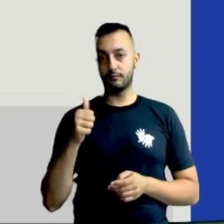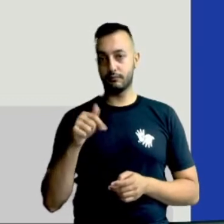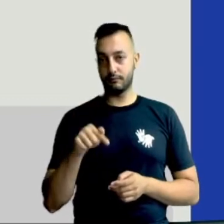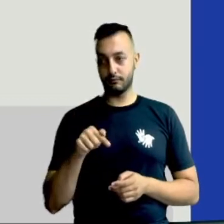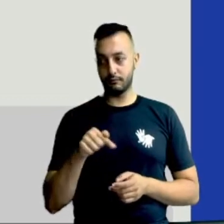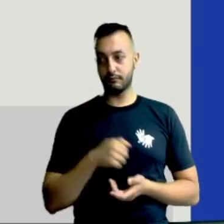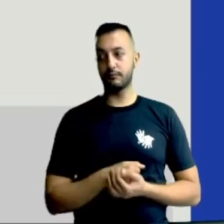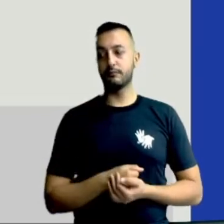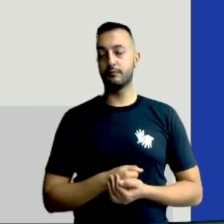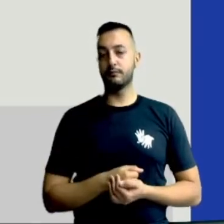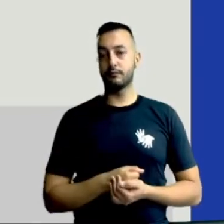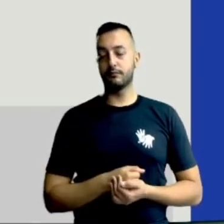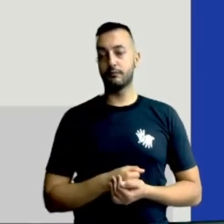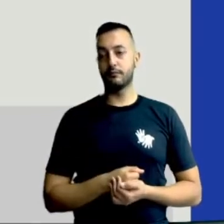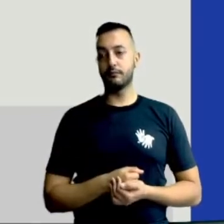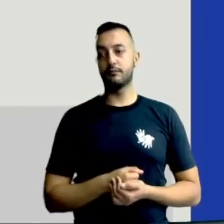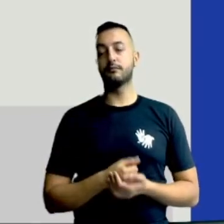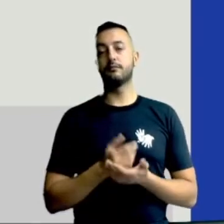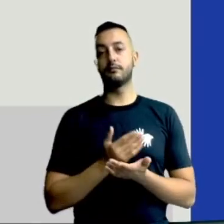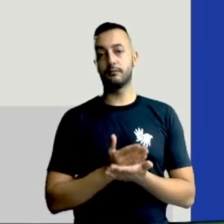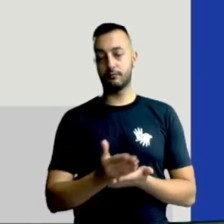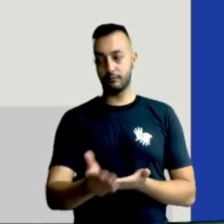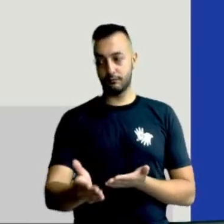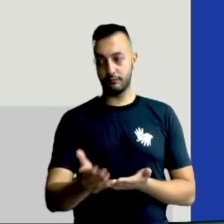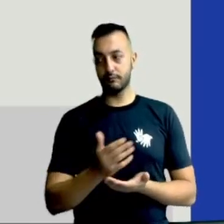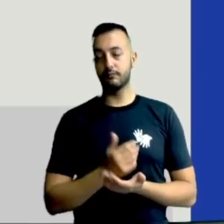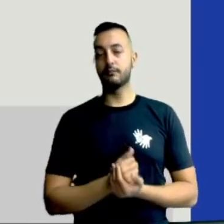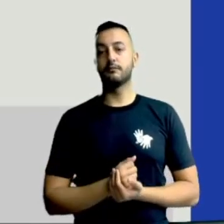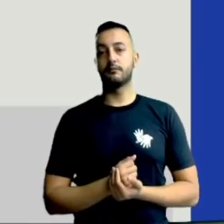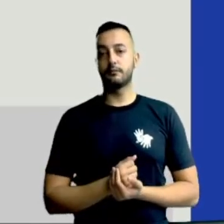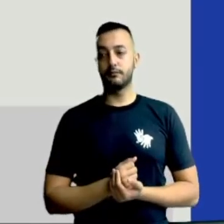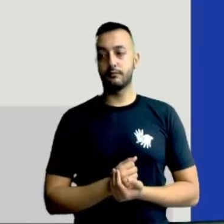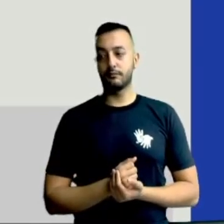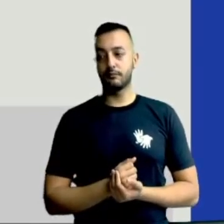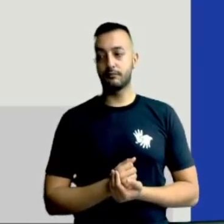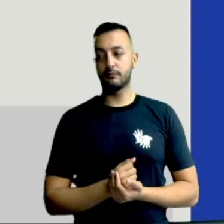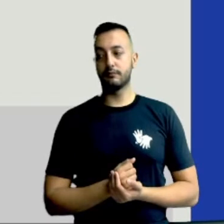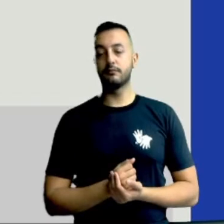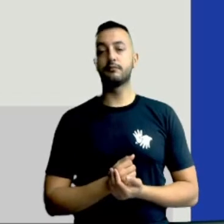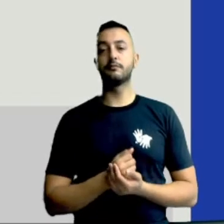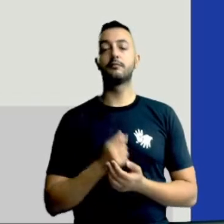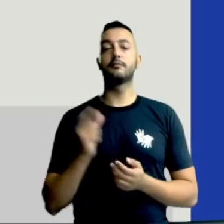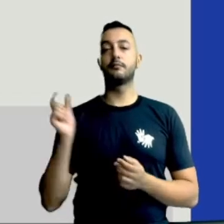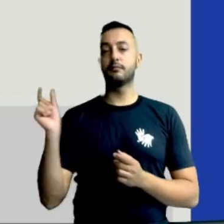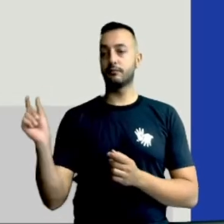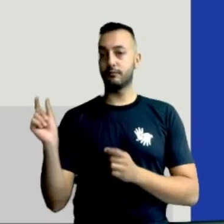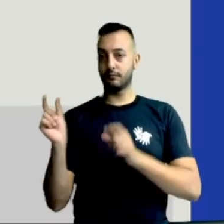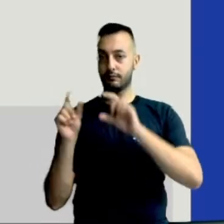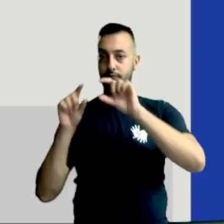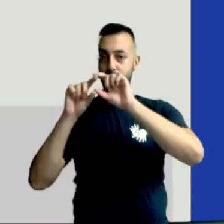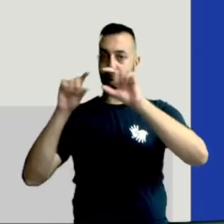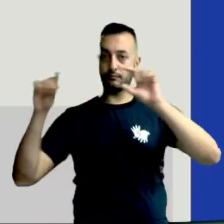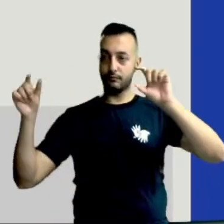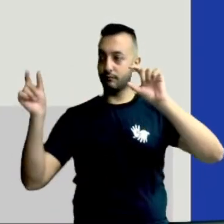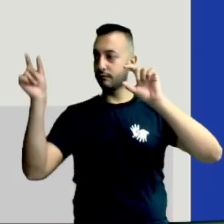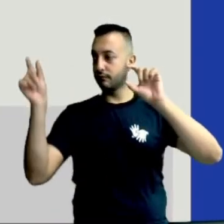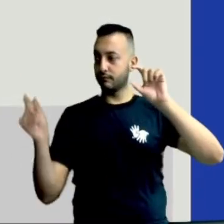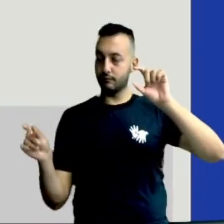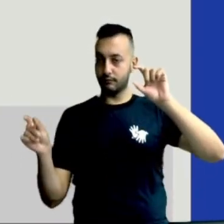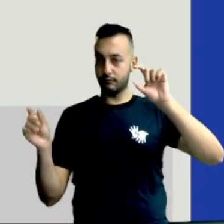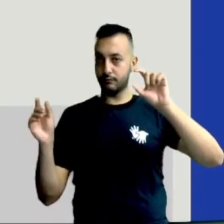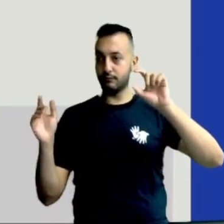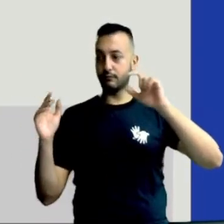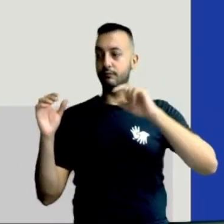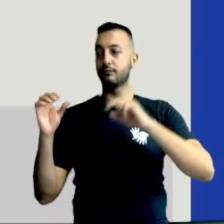103.317. Vamos lá, começando com a casa das unidades. Então, aqui na casa das unidades,